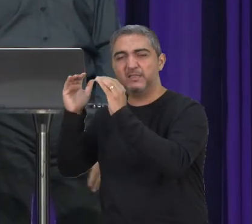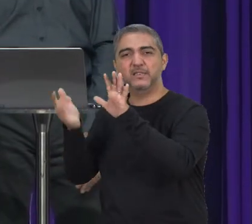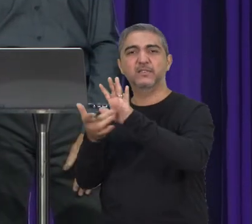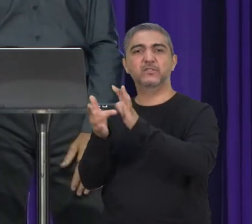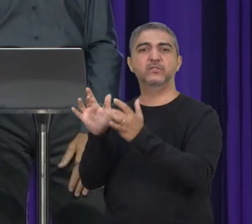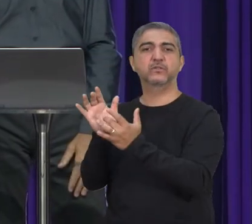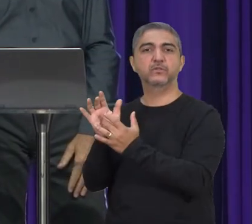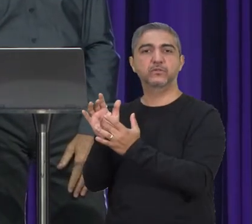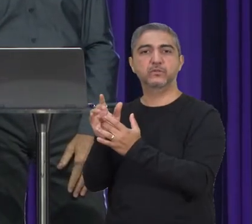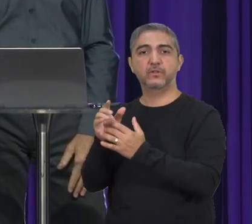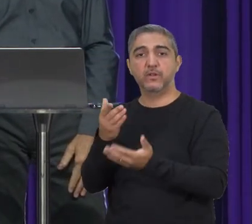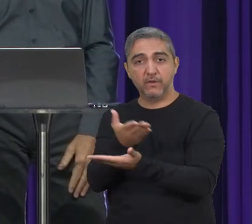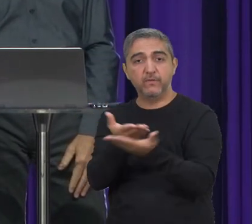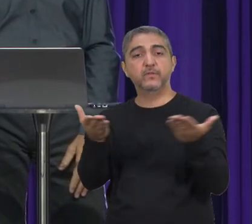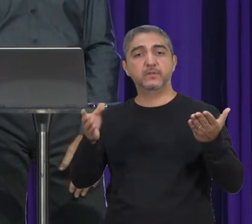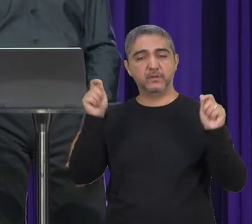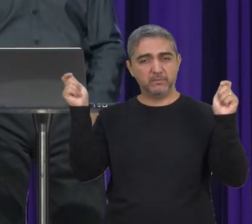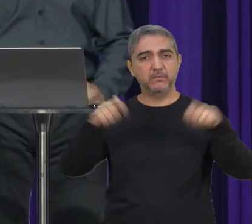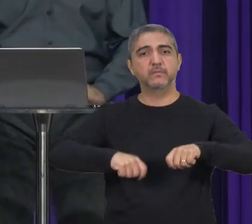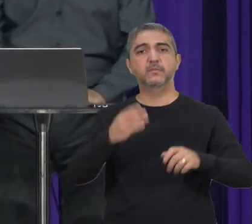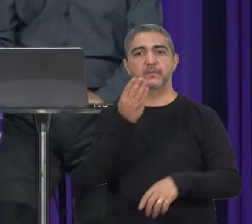será concedido.